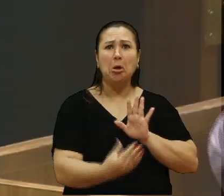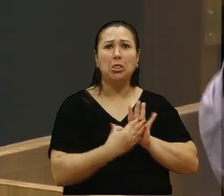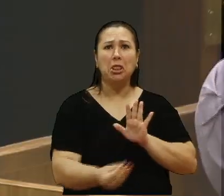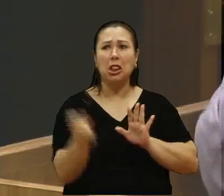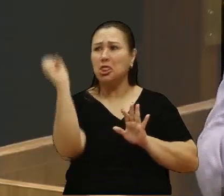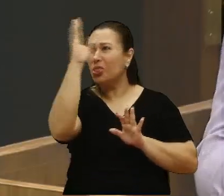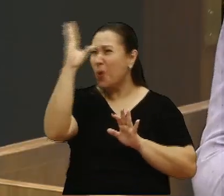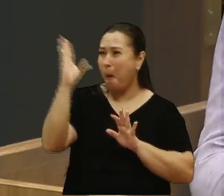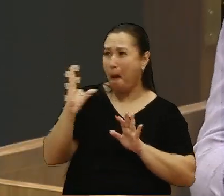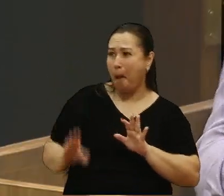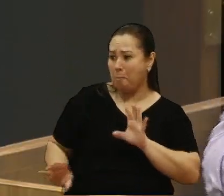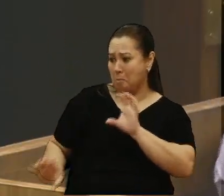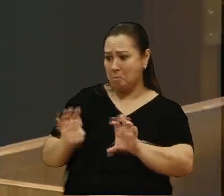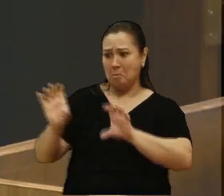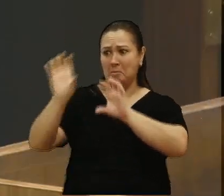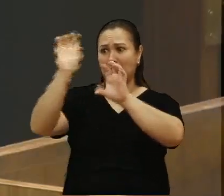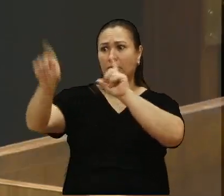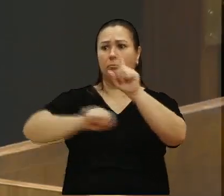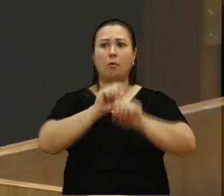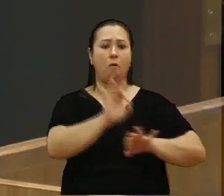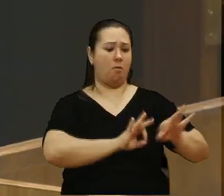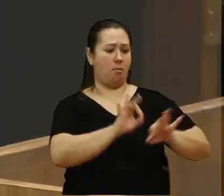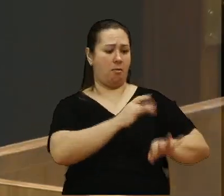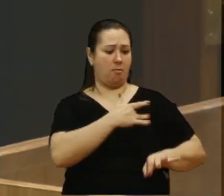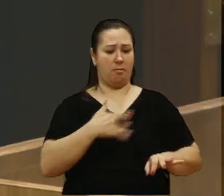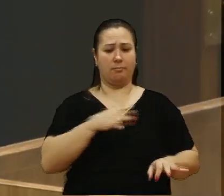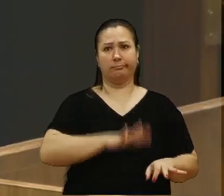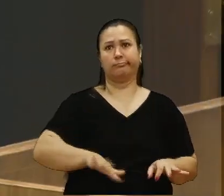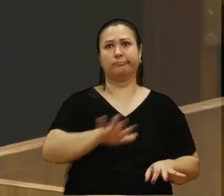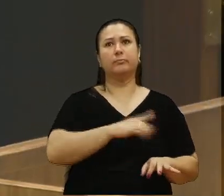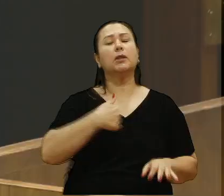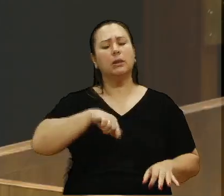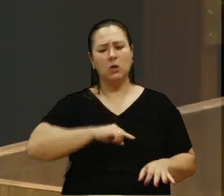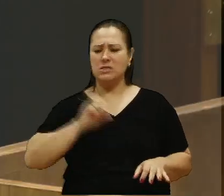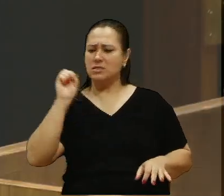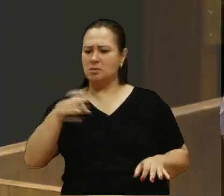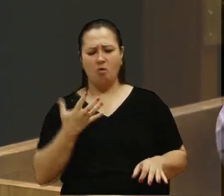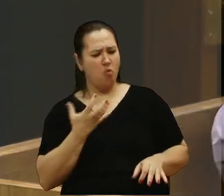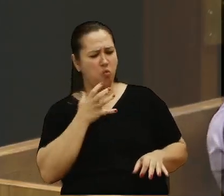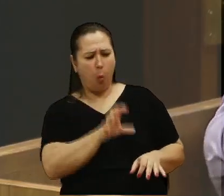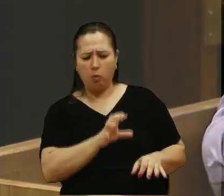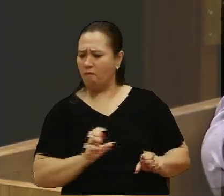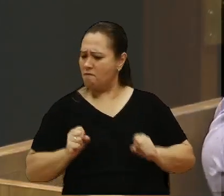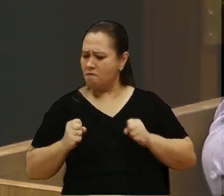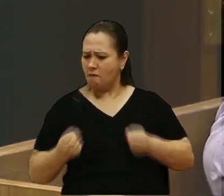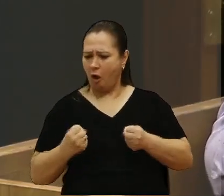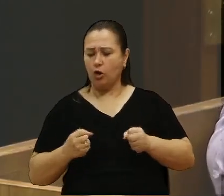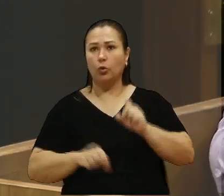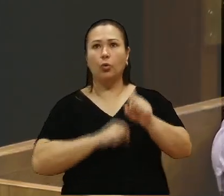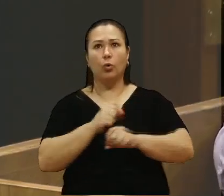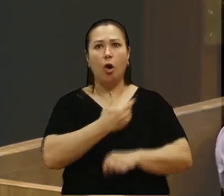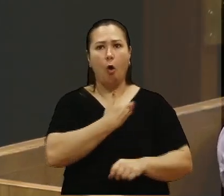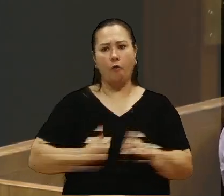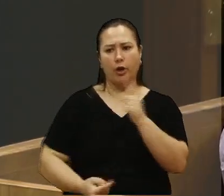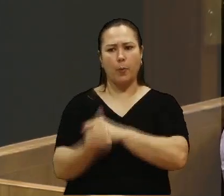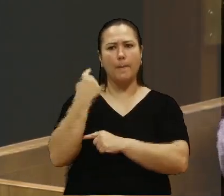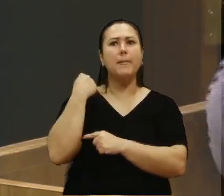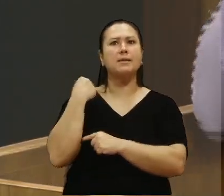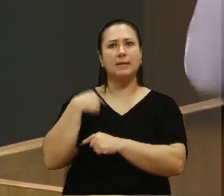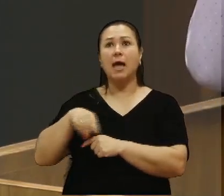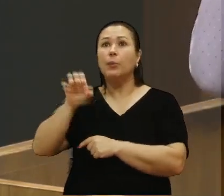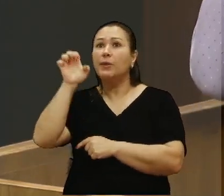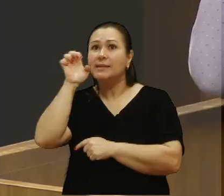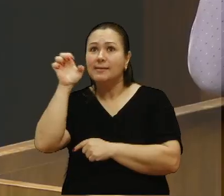gestão pública da saúde. Fomos oposição aguerrida no governo passado, vereadora